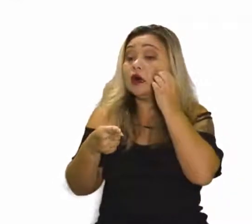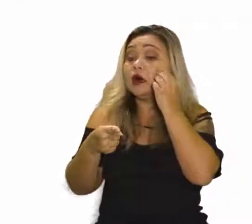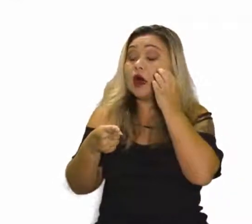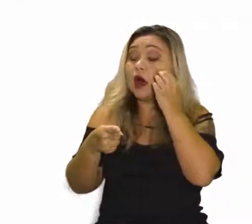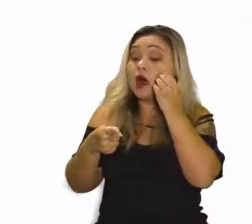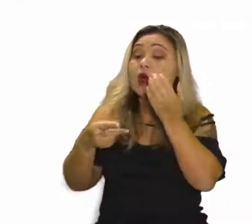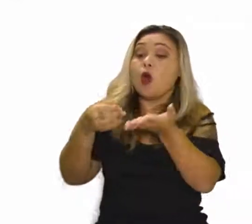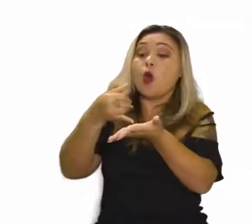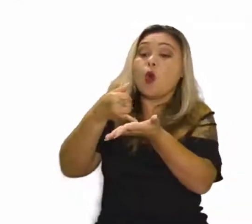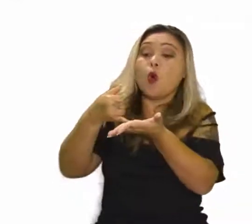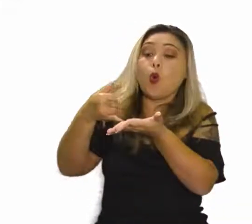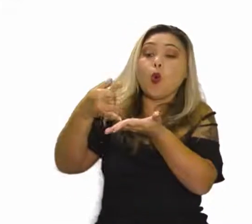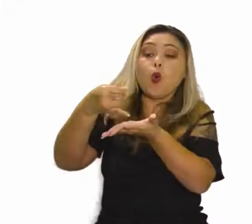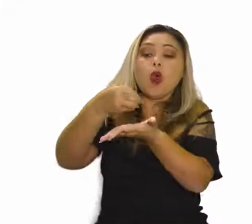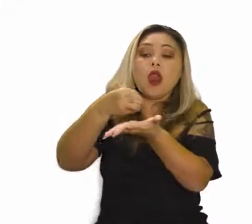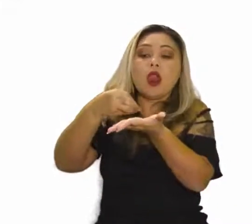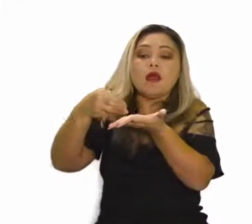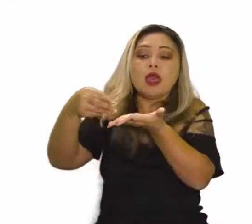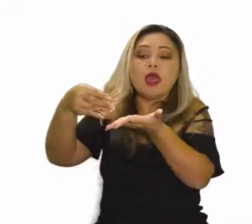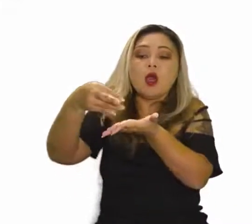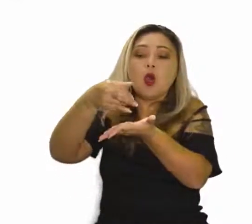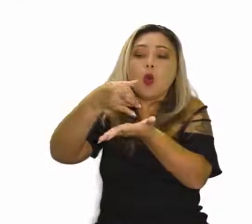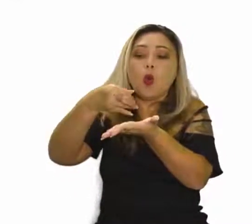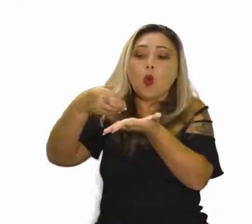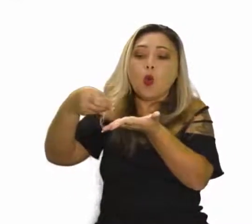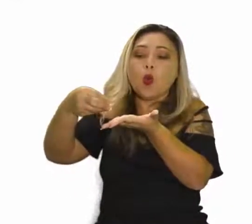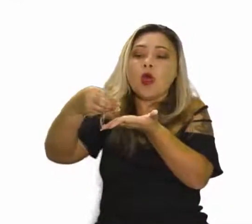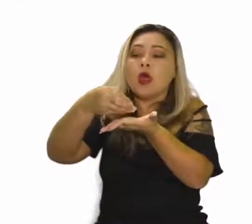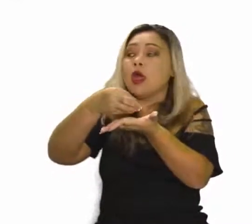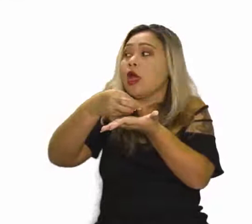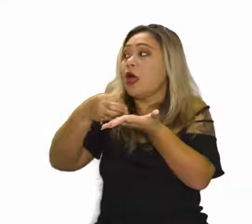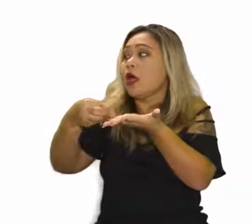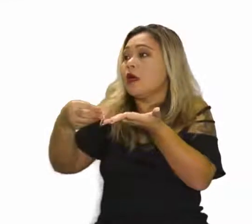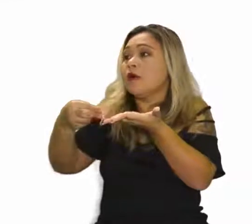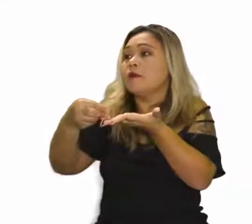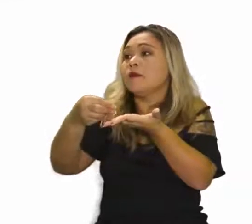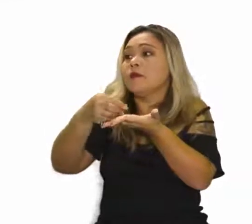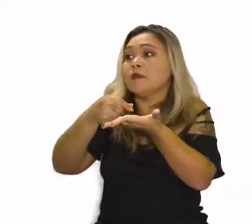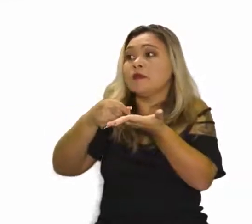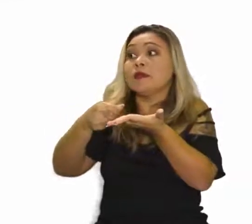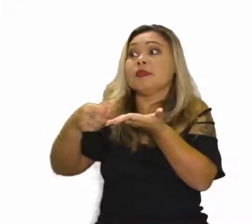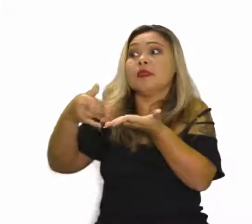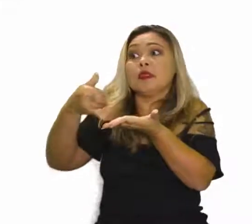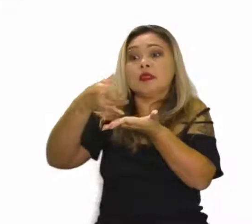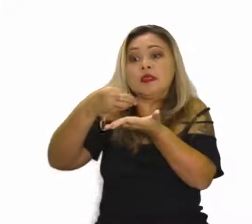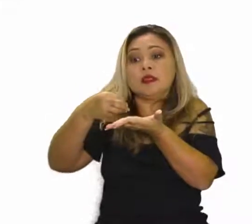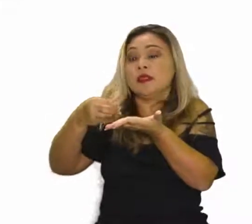Ela é uma oleaginosa. Não.